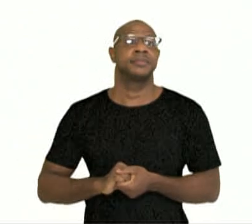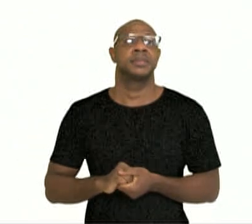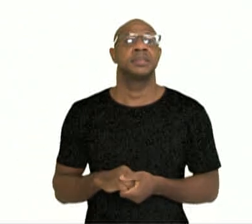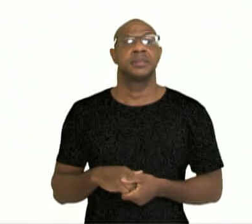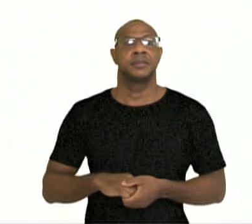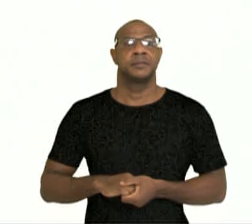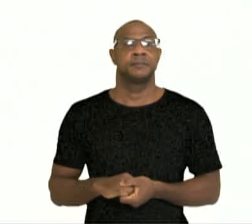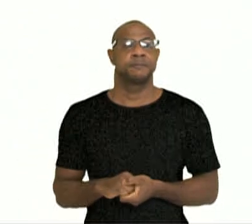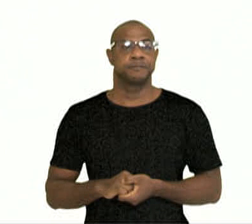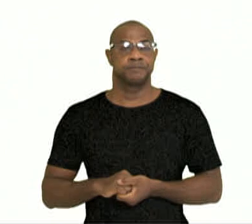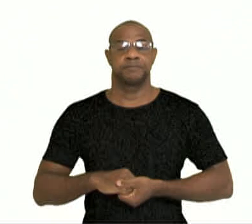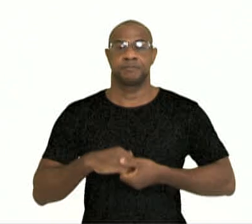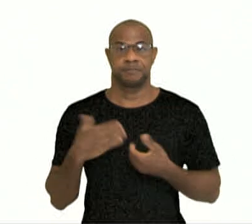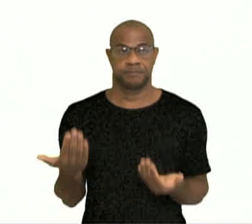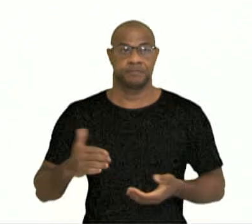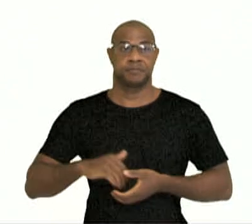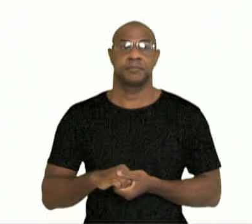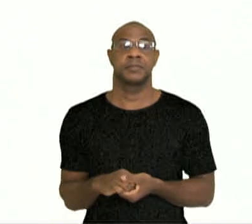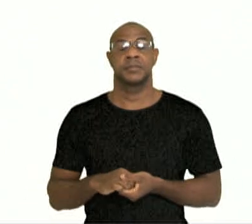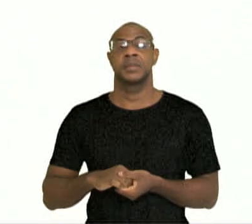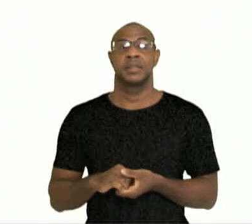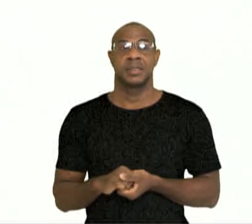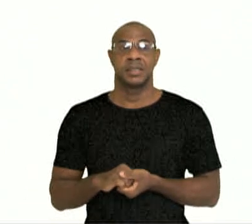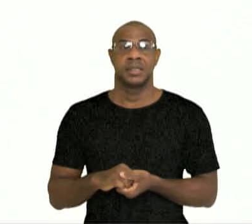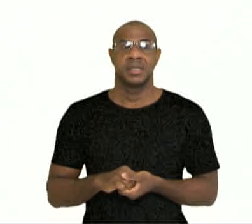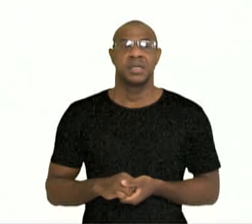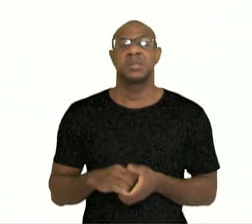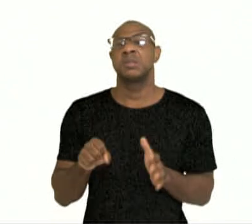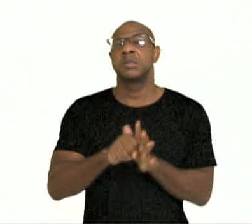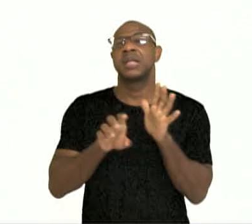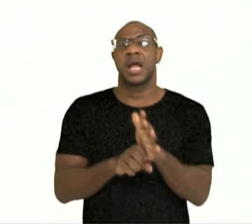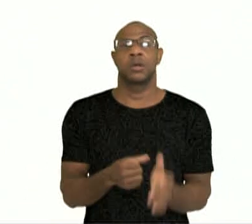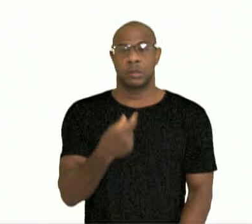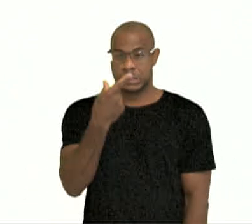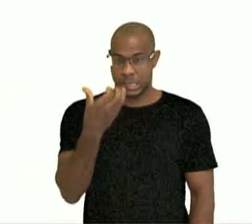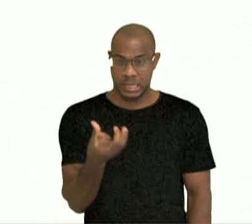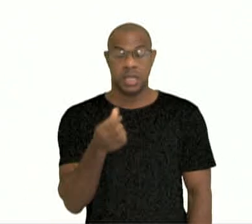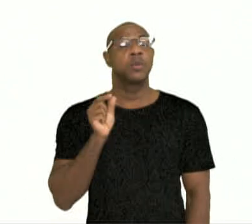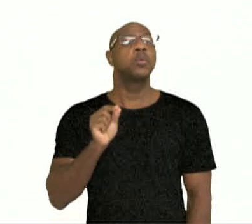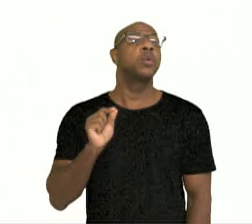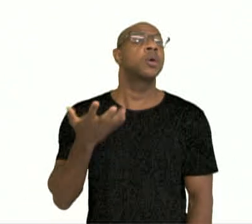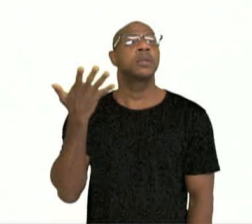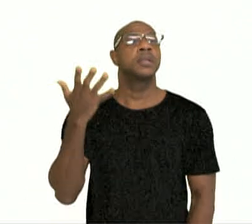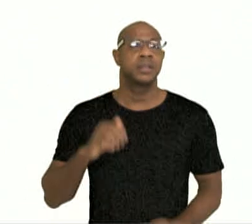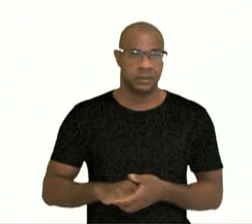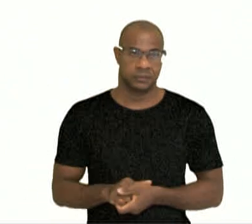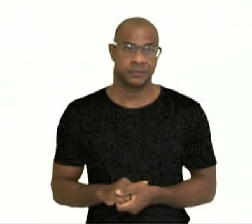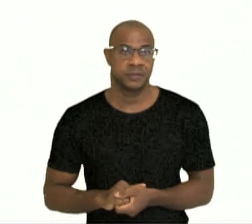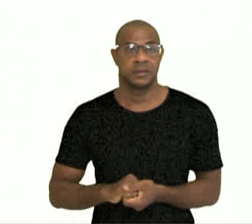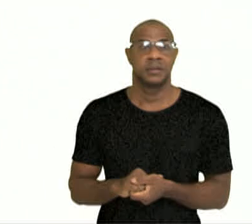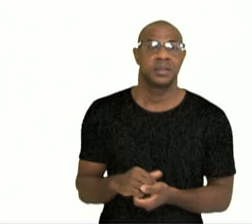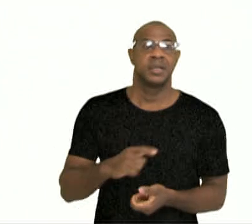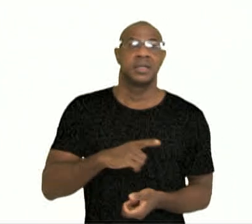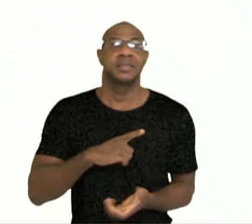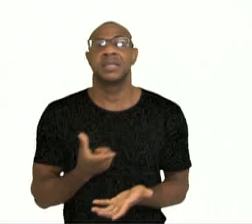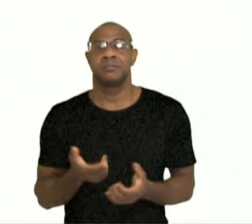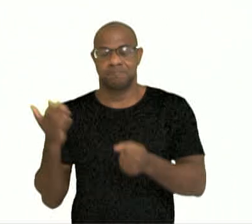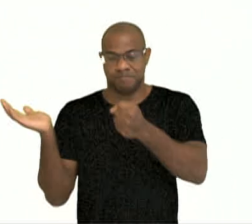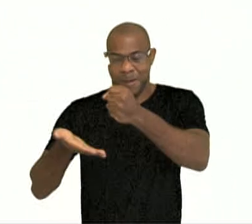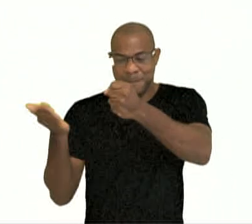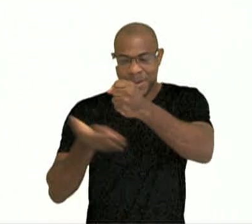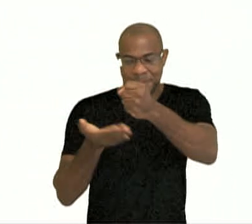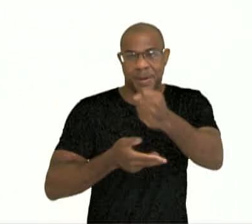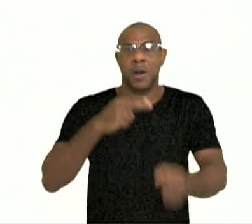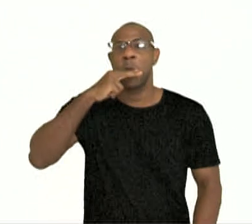os colonizadores, né? E aí depois ali no século XVI, nós vamos ter o início do cultivo da cana-de-açúcar ainda